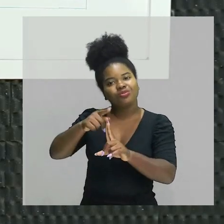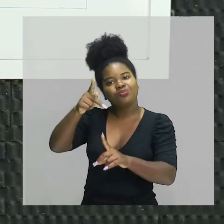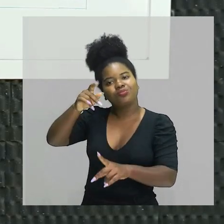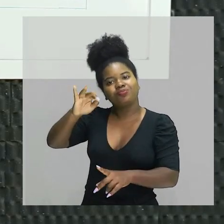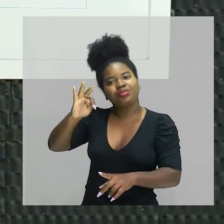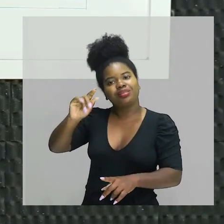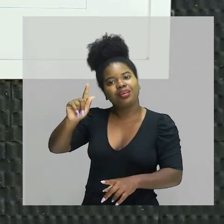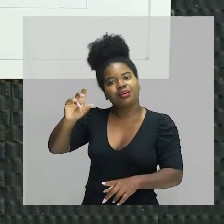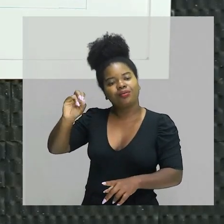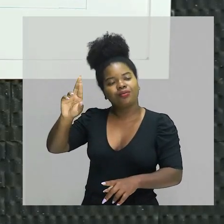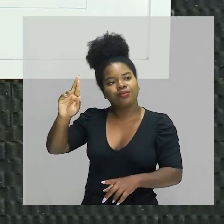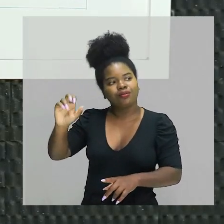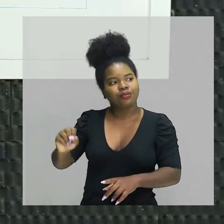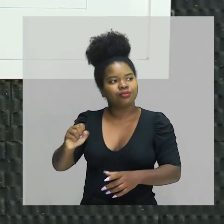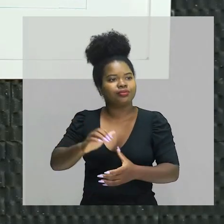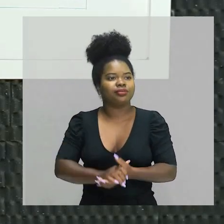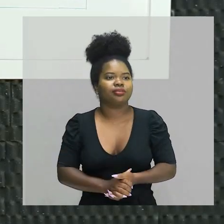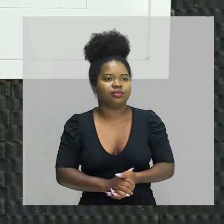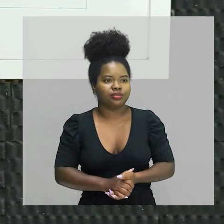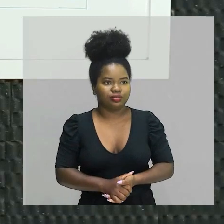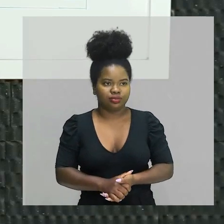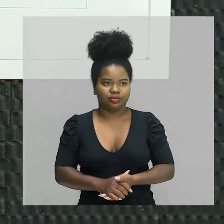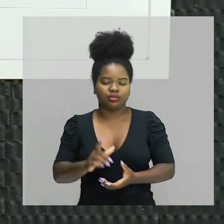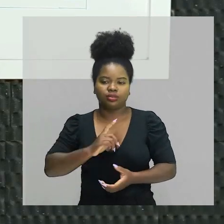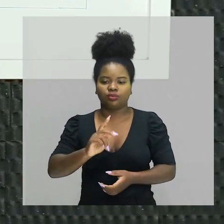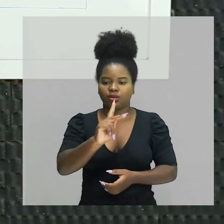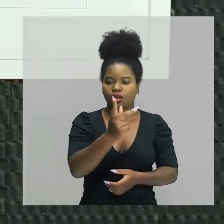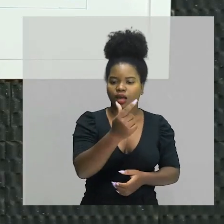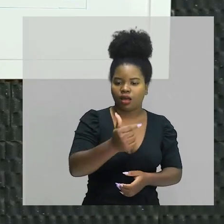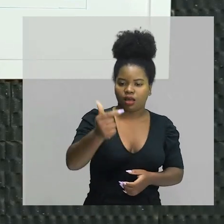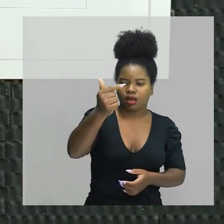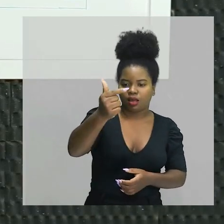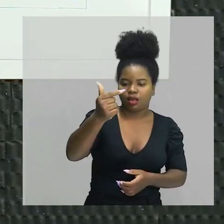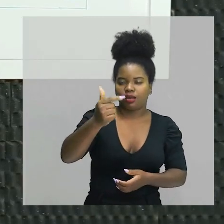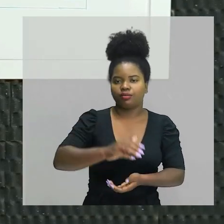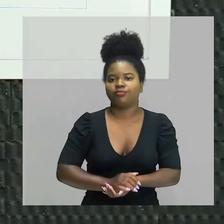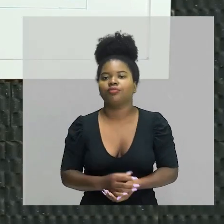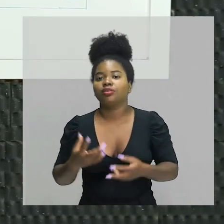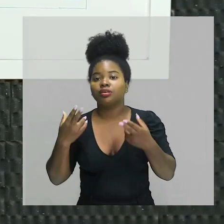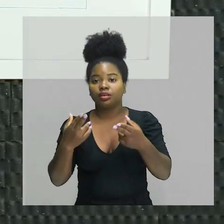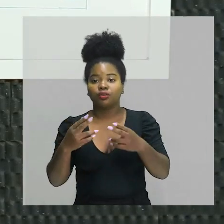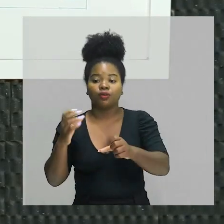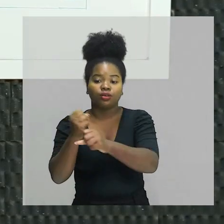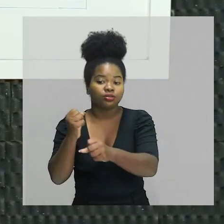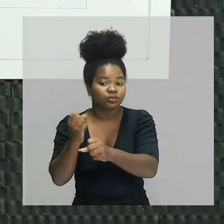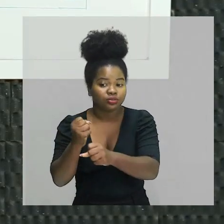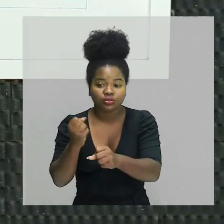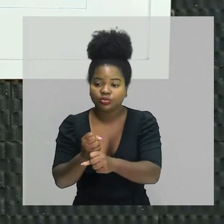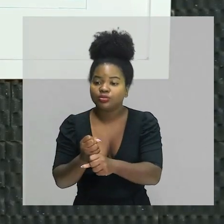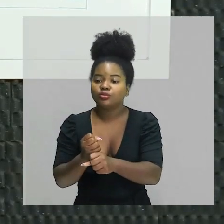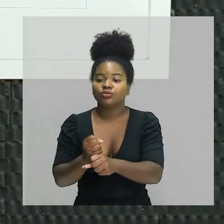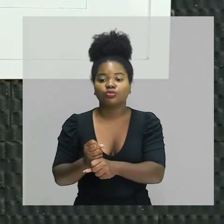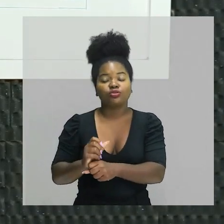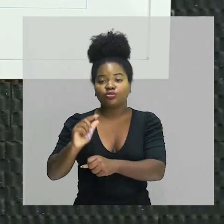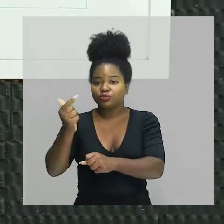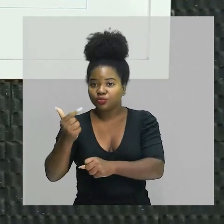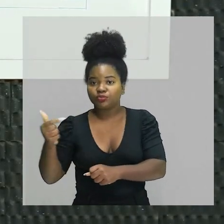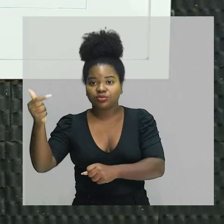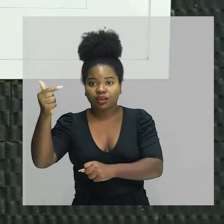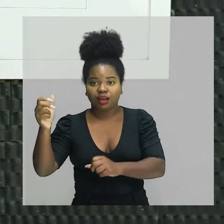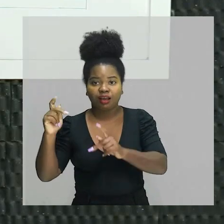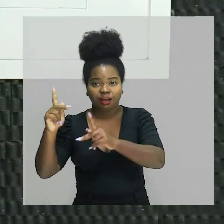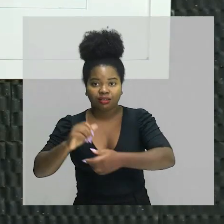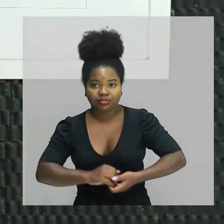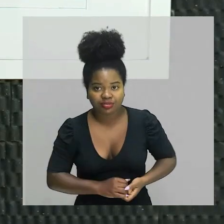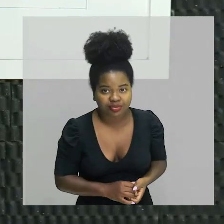Ó. Quadrado da hipotenusa, que no caso é minha altura aqui, é igual à soma do quadrado dos catetos.